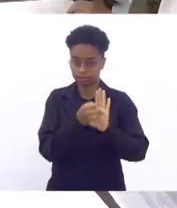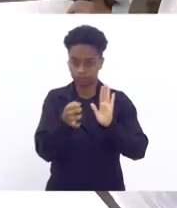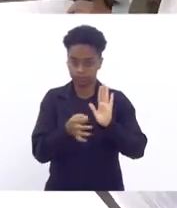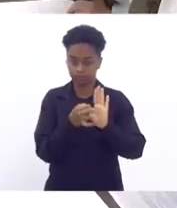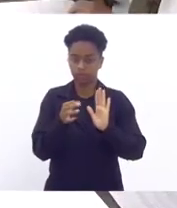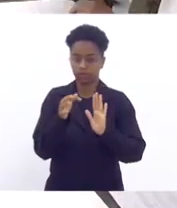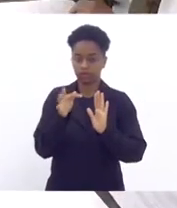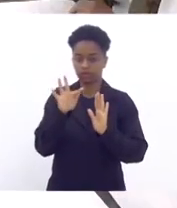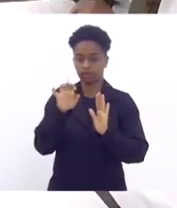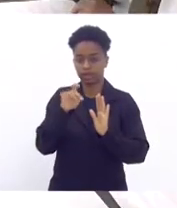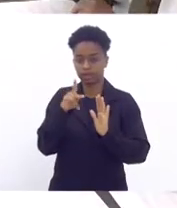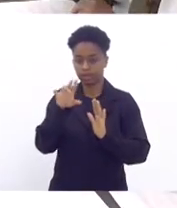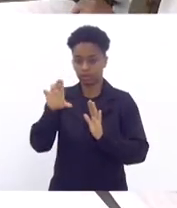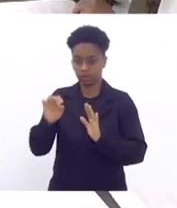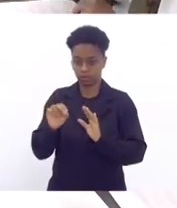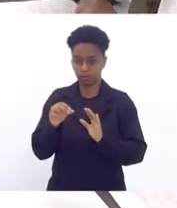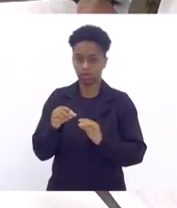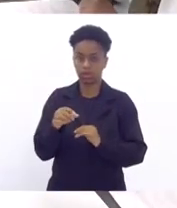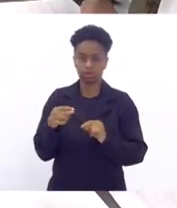presidente